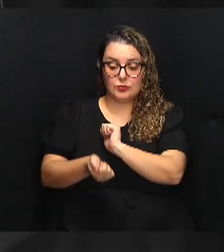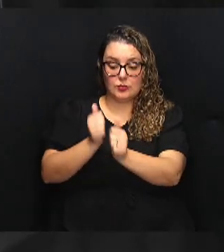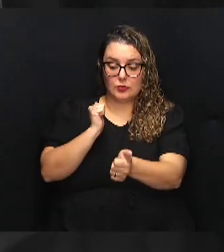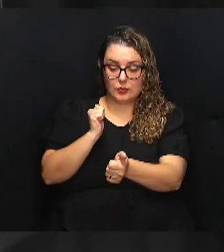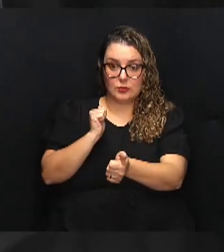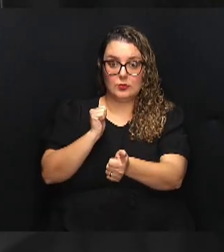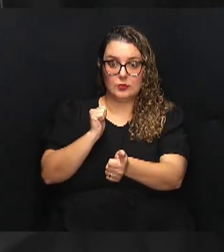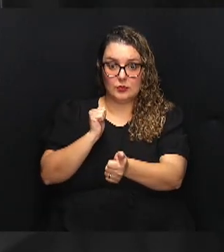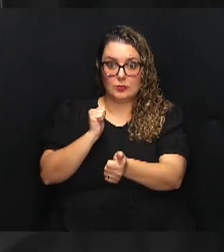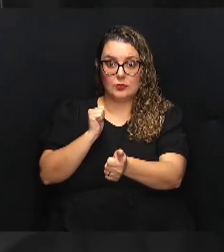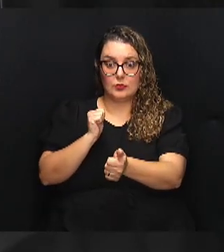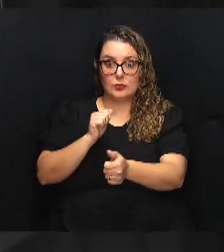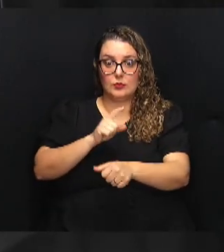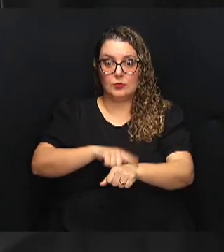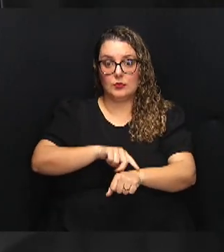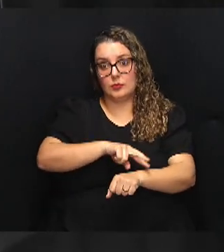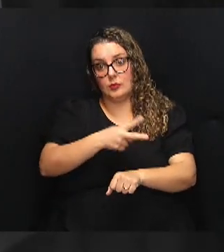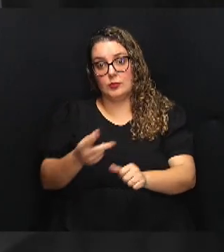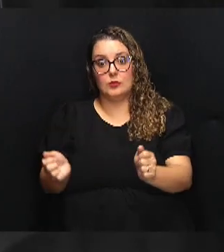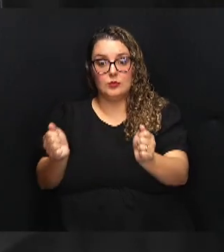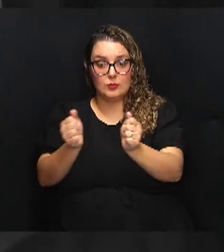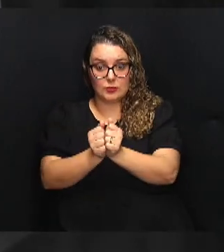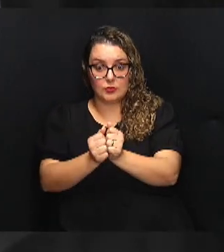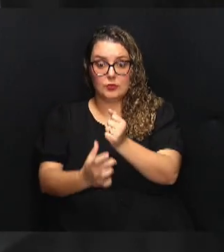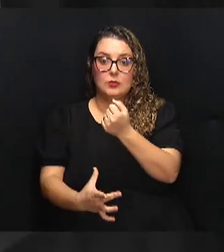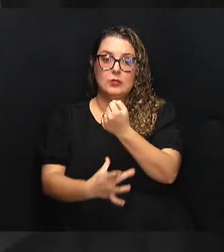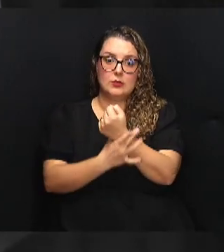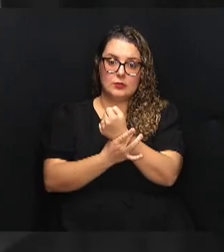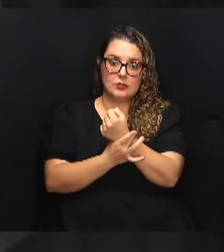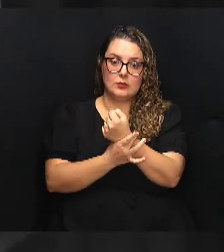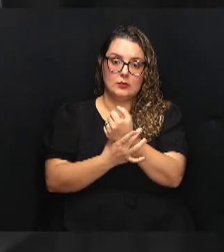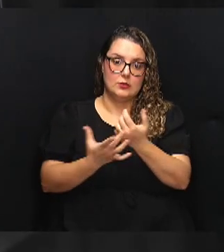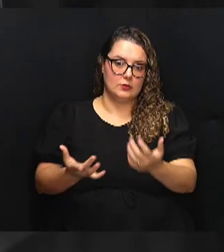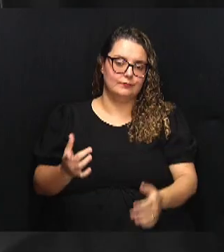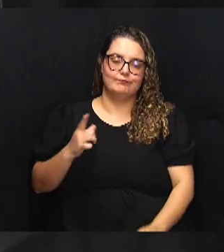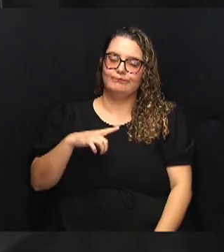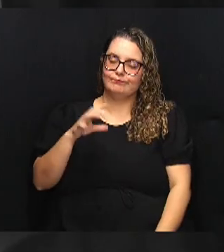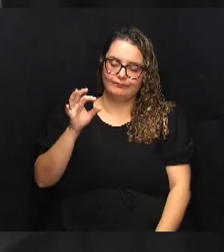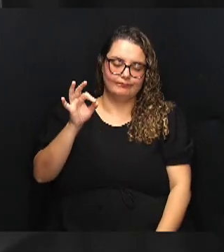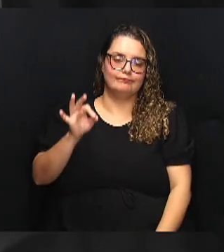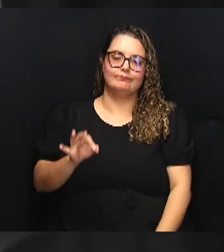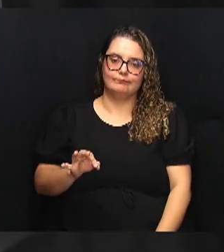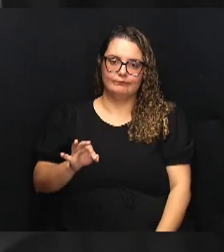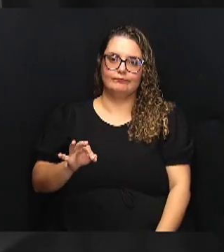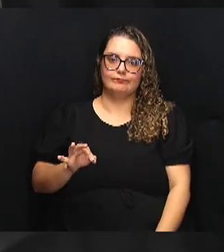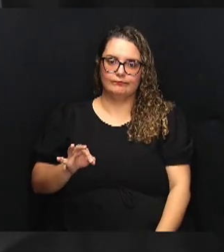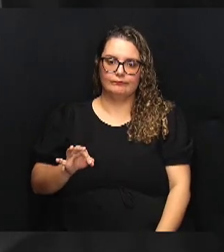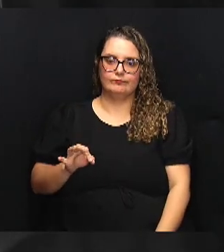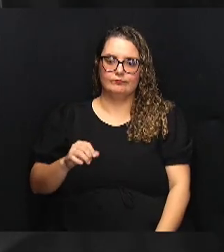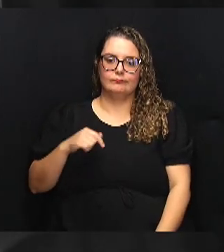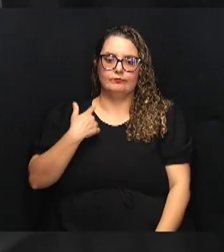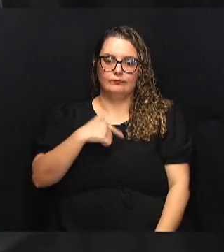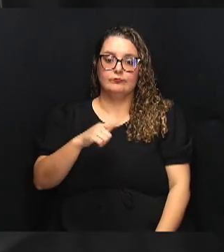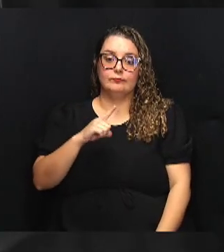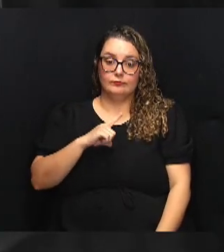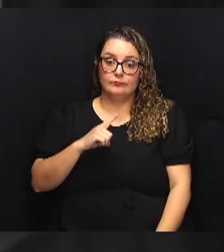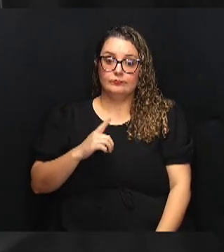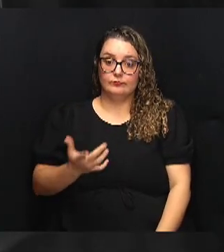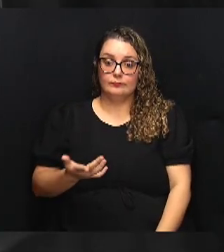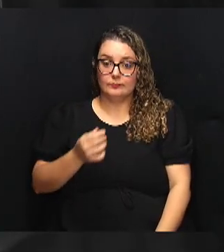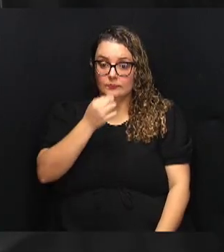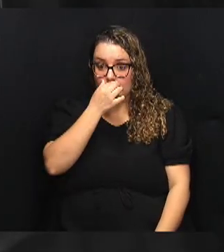né, no contraturno, junto com a segurança, eu tenho certeza absoluta que nós teremos